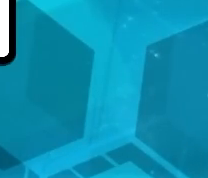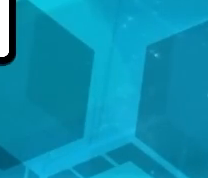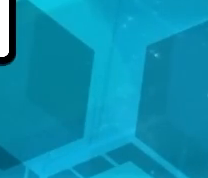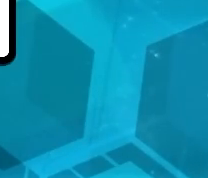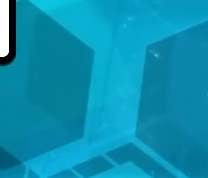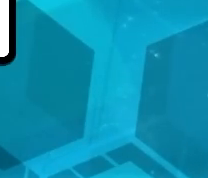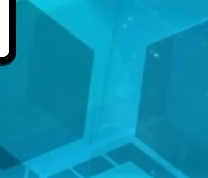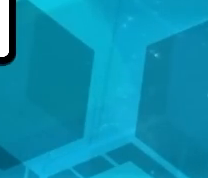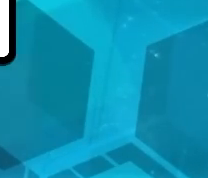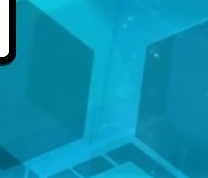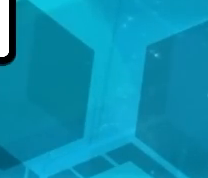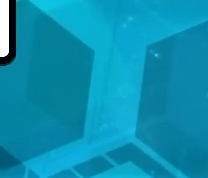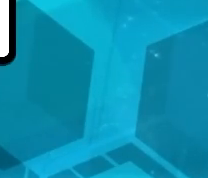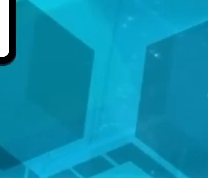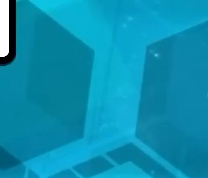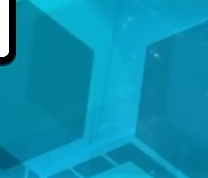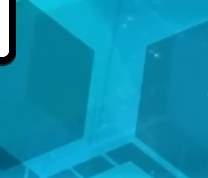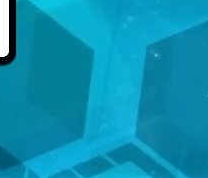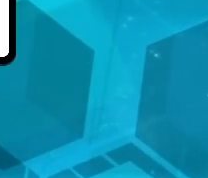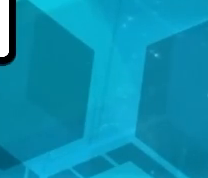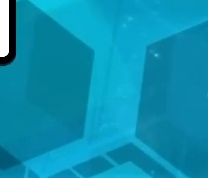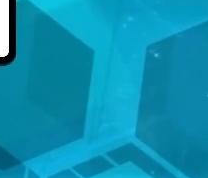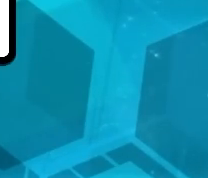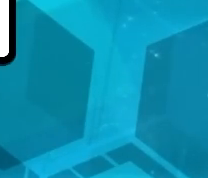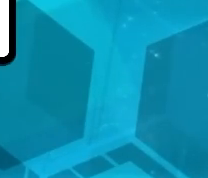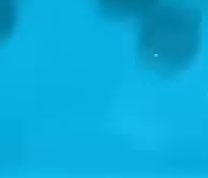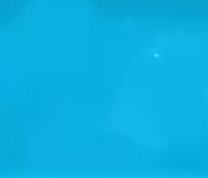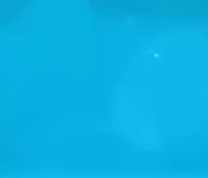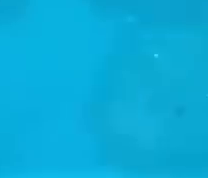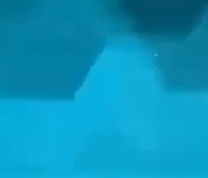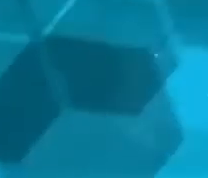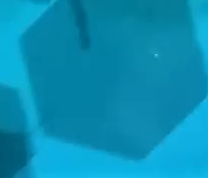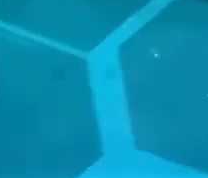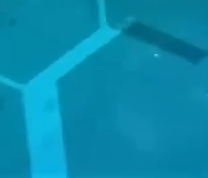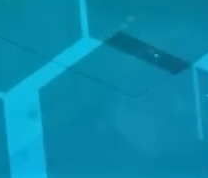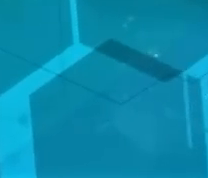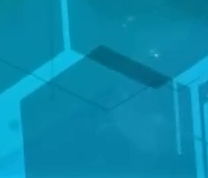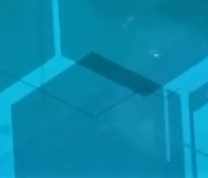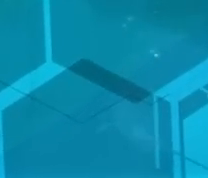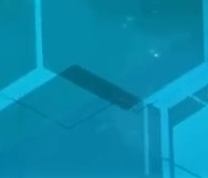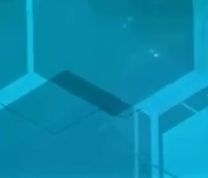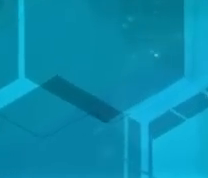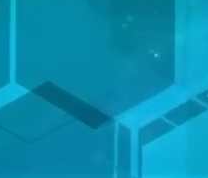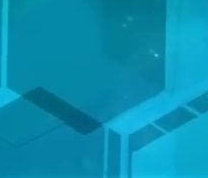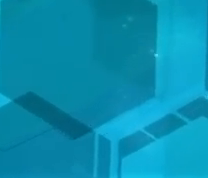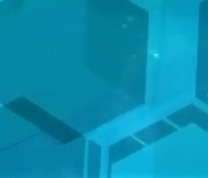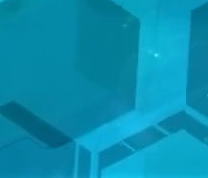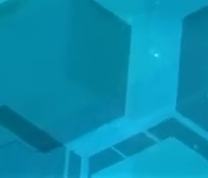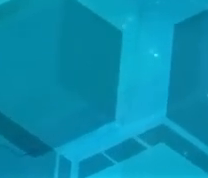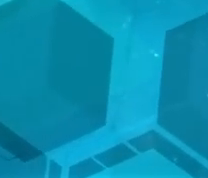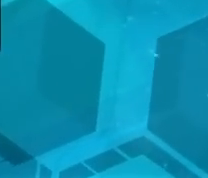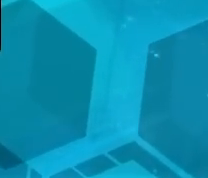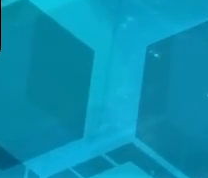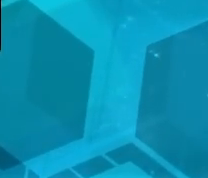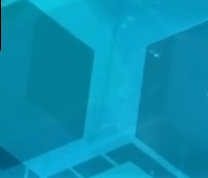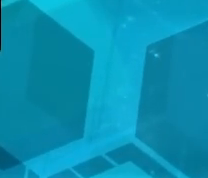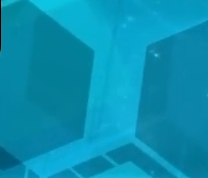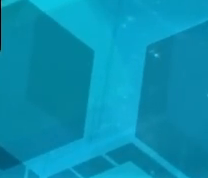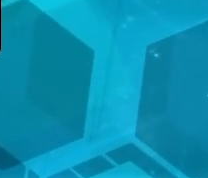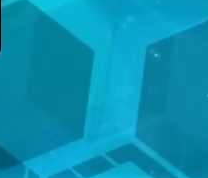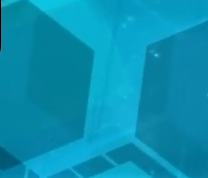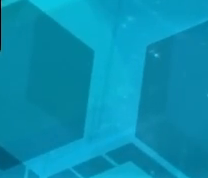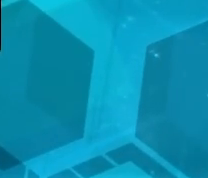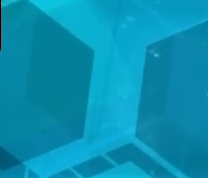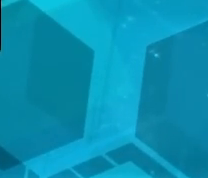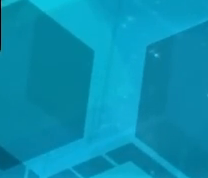vez e também vai responder a apenas uma pergunta. O candidato que responder a uma questão será, automaticamente,